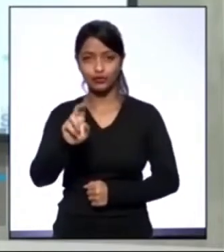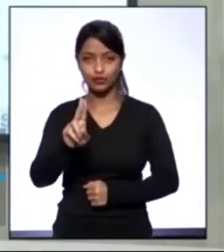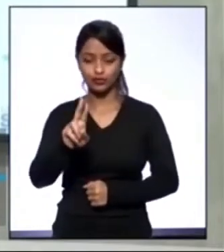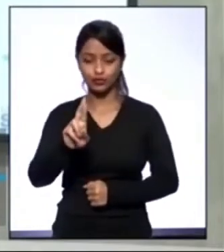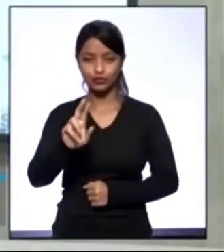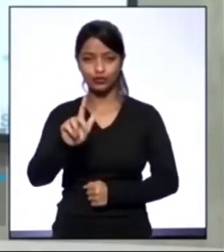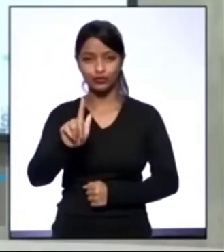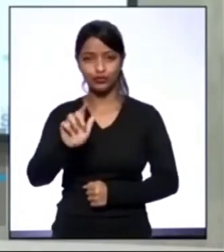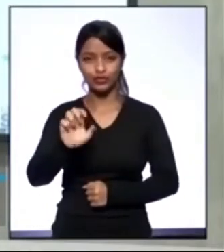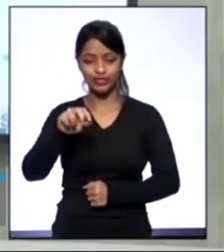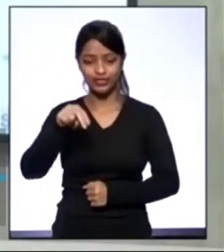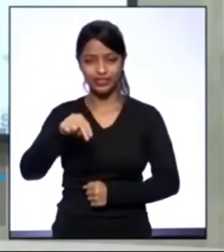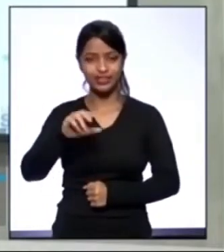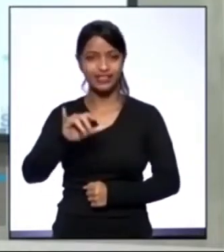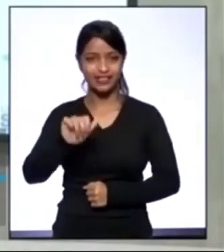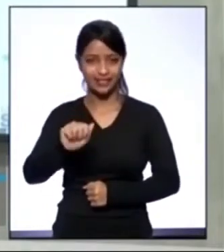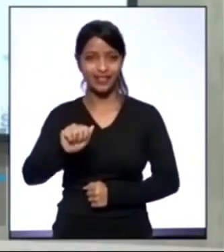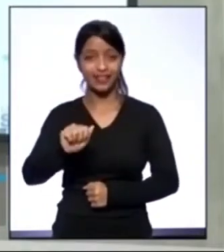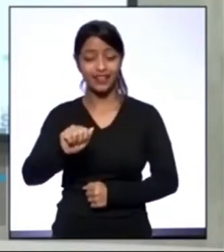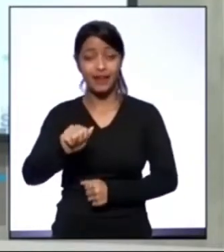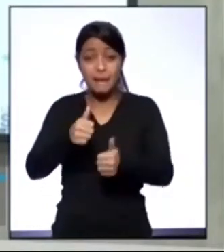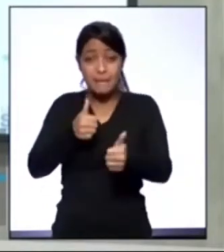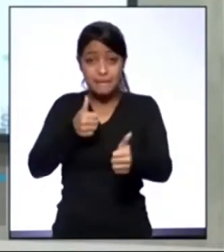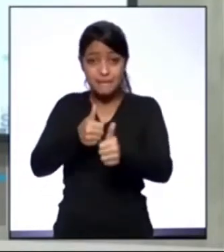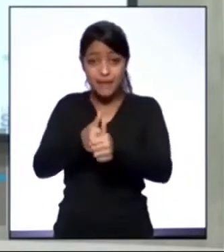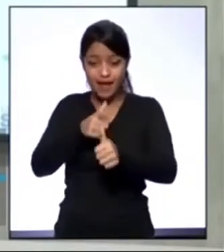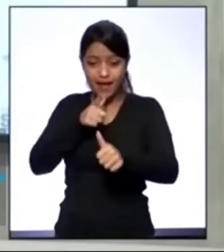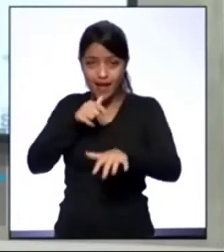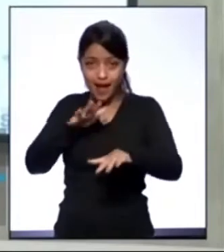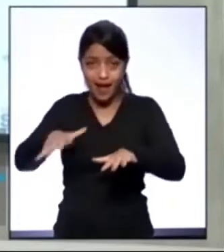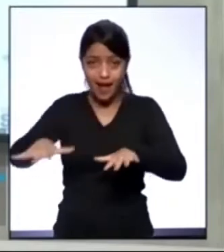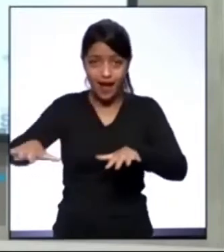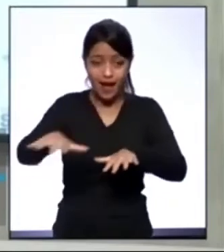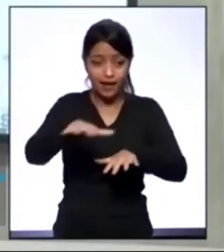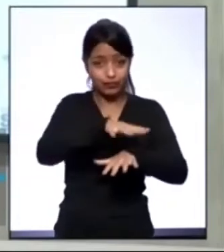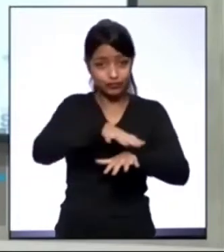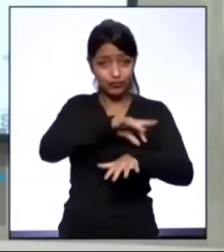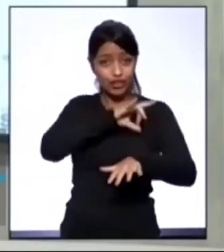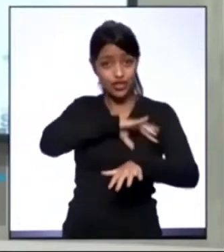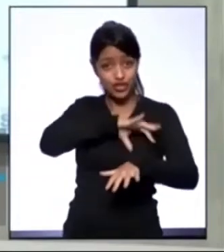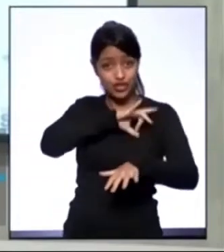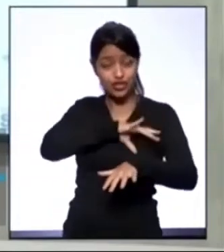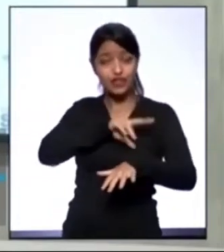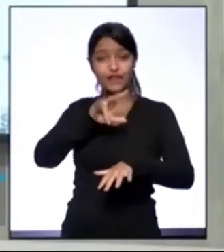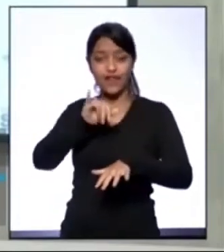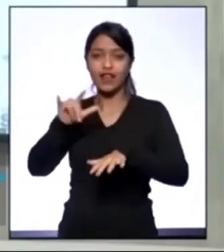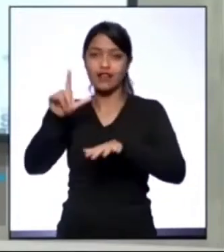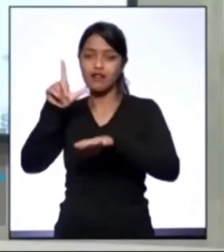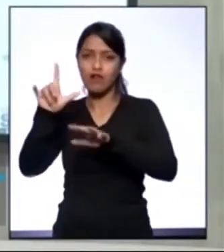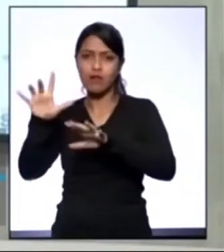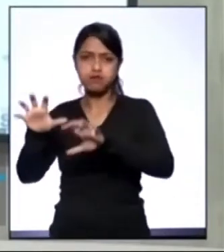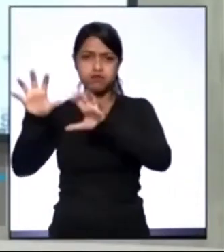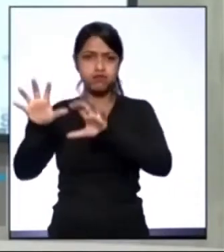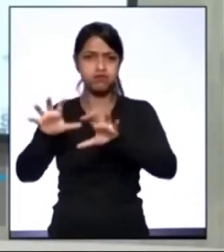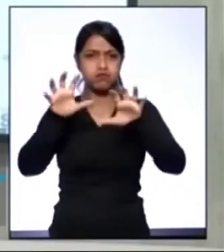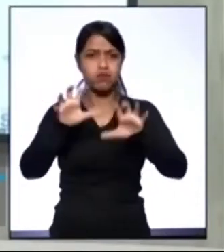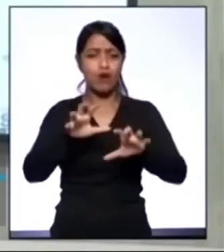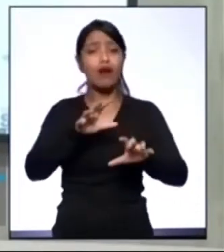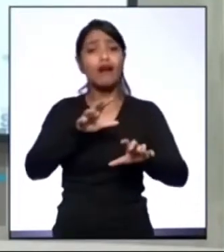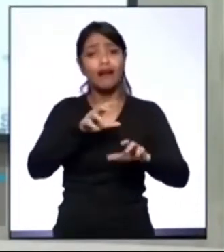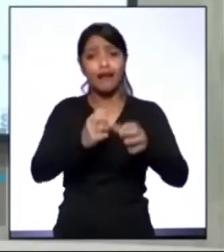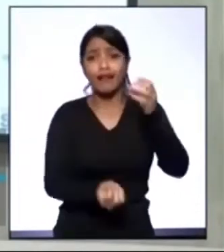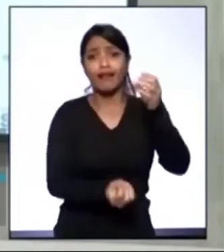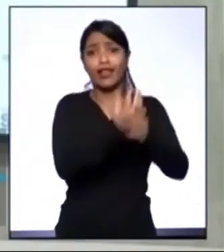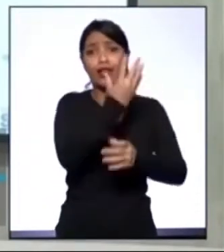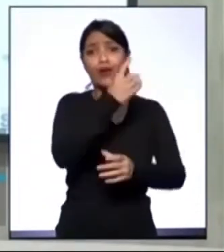corrente marítima fria tangencia o litoral do Chile. Ela influencia na formação do deserto do Atacama. O litoral fica